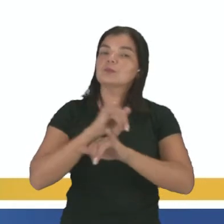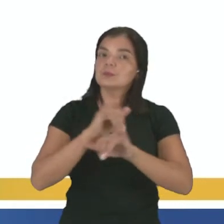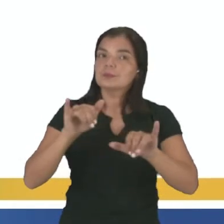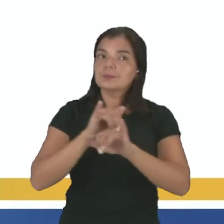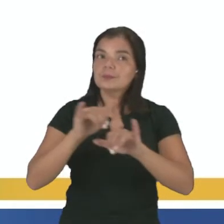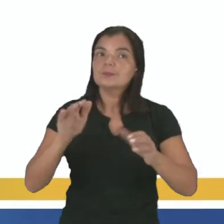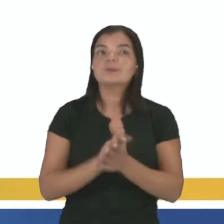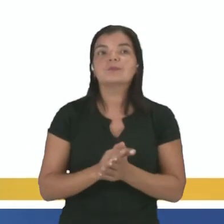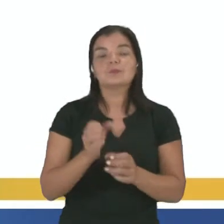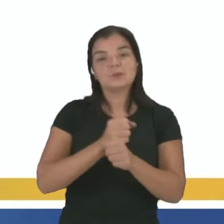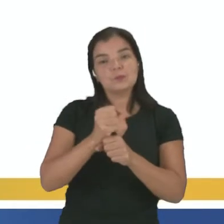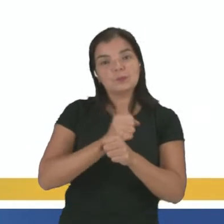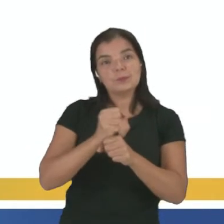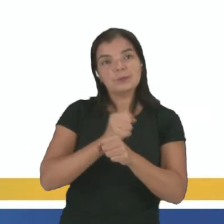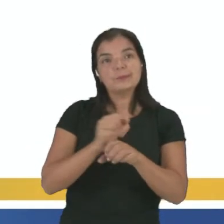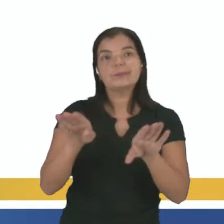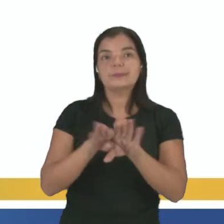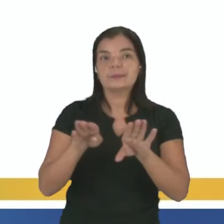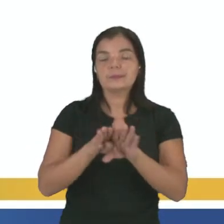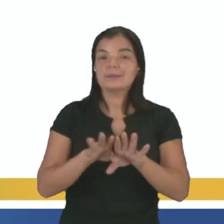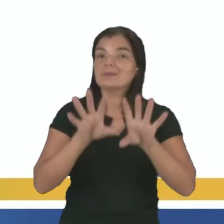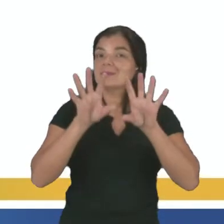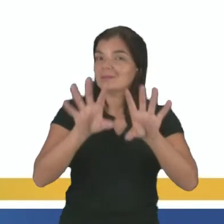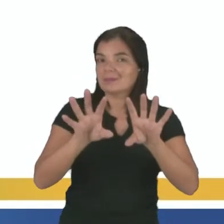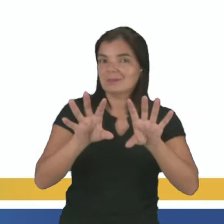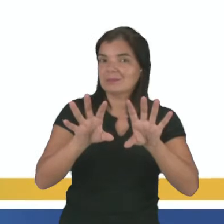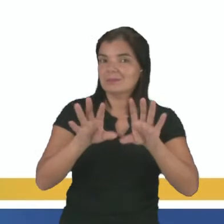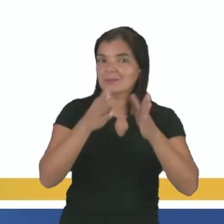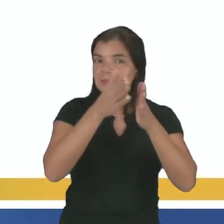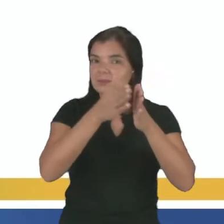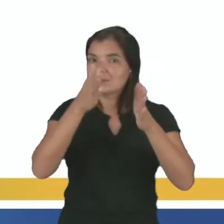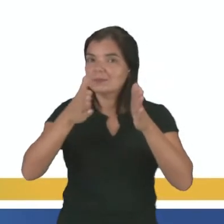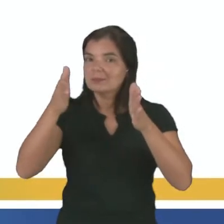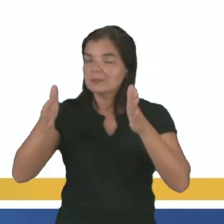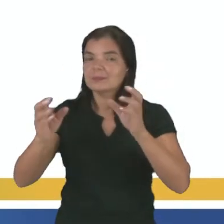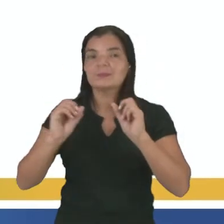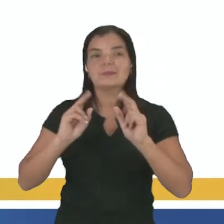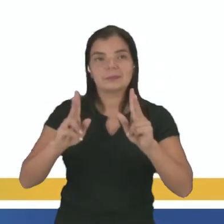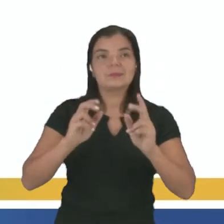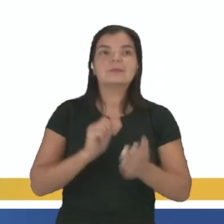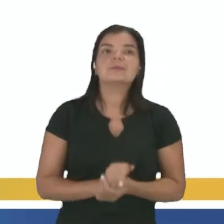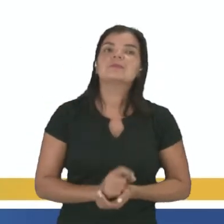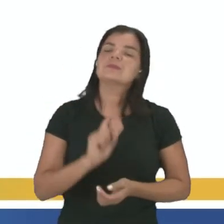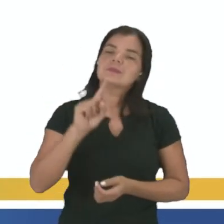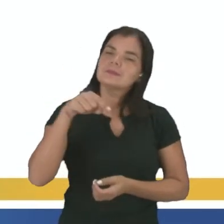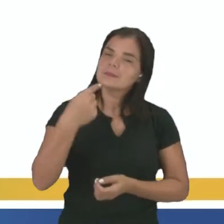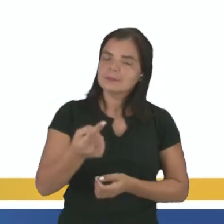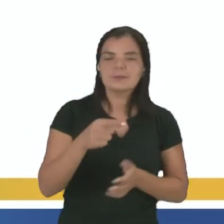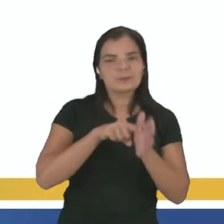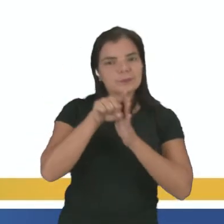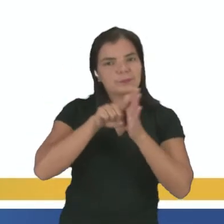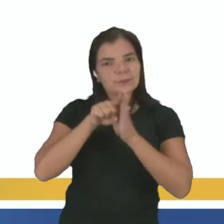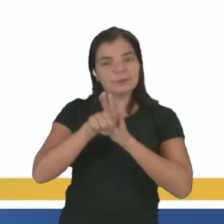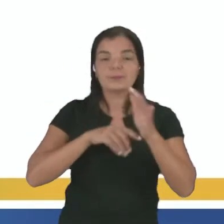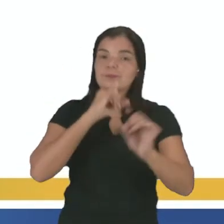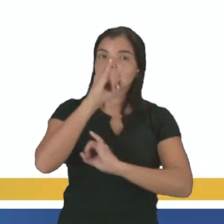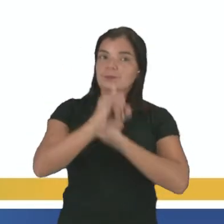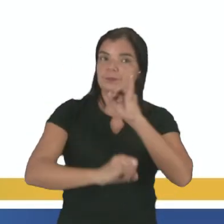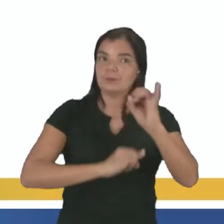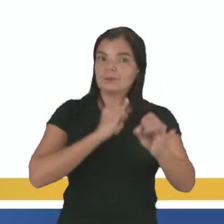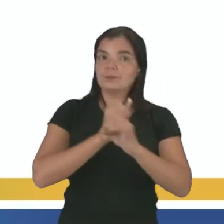nome da editora, o ano da publicação. Dessa ordem, ok? Isso depois você pode pesquisar na